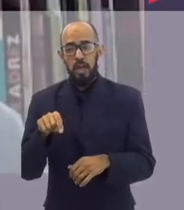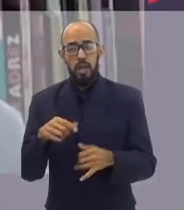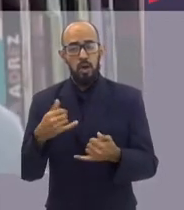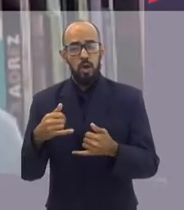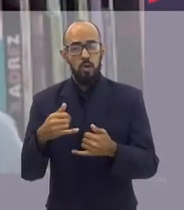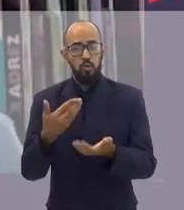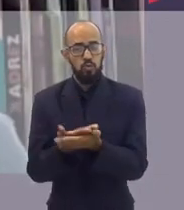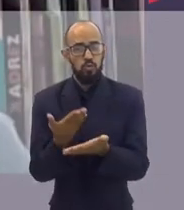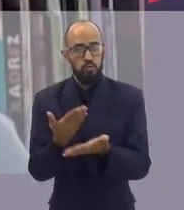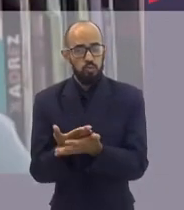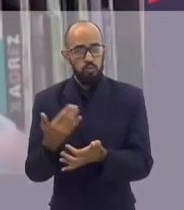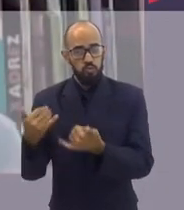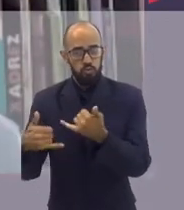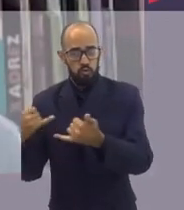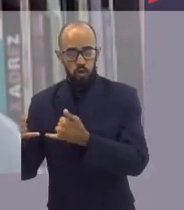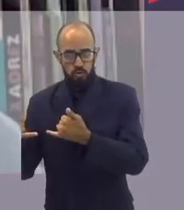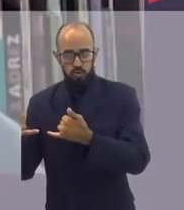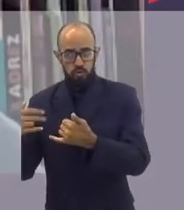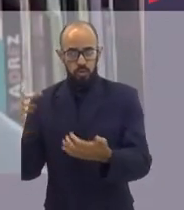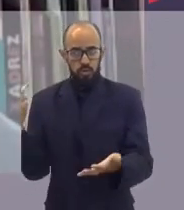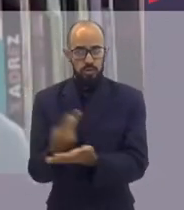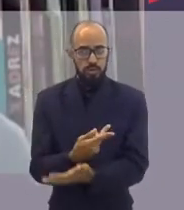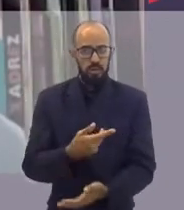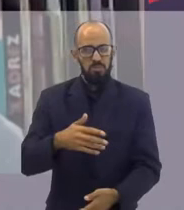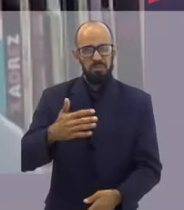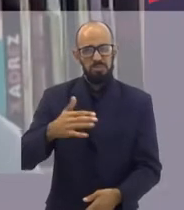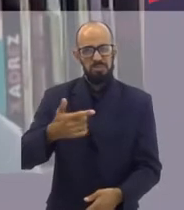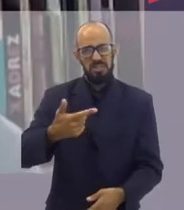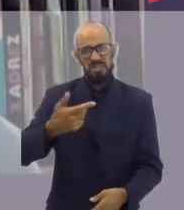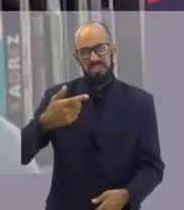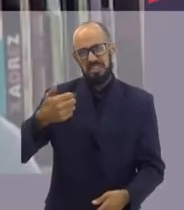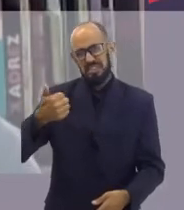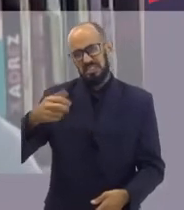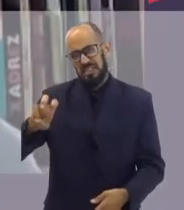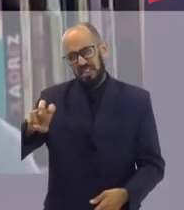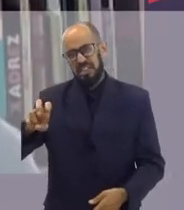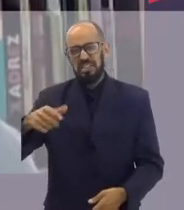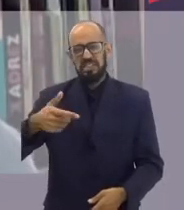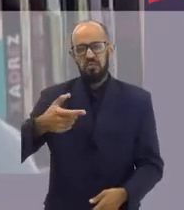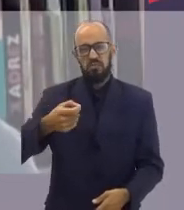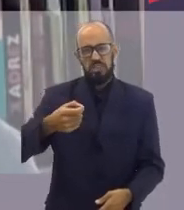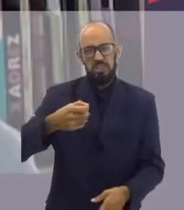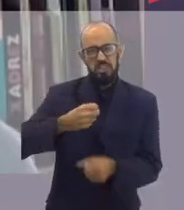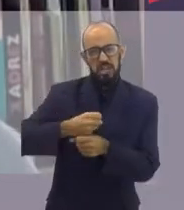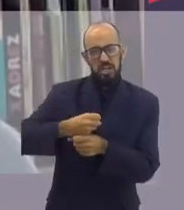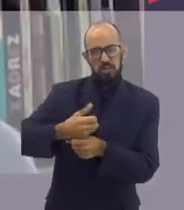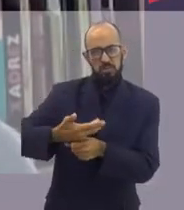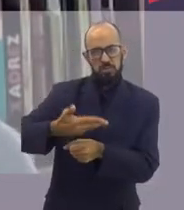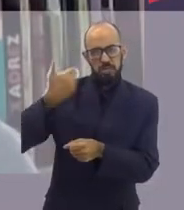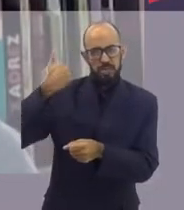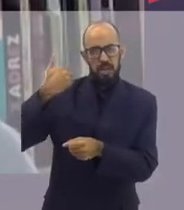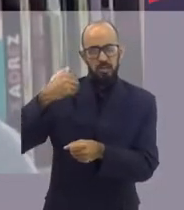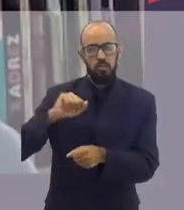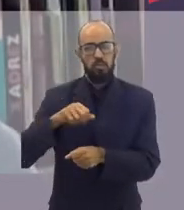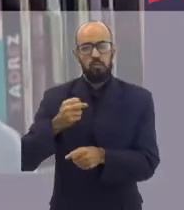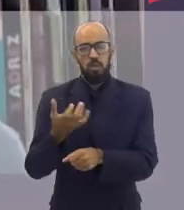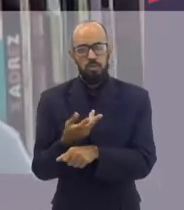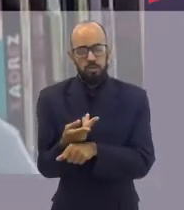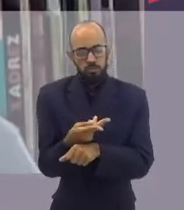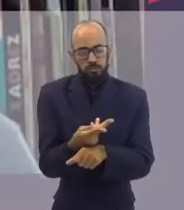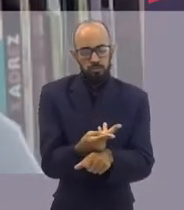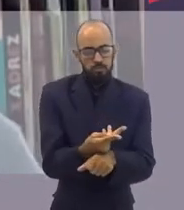aconteceu quando eu estava há uns 15, 20 anos atrás procurando uma área de trabalho que